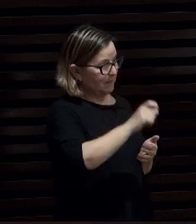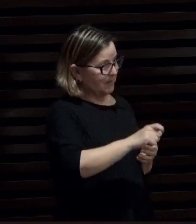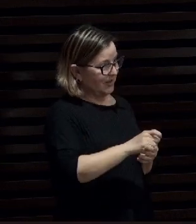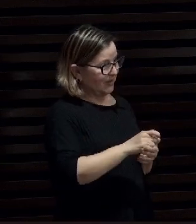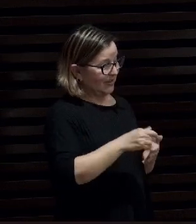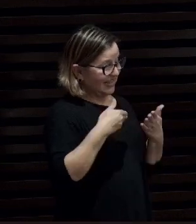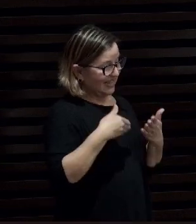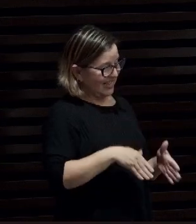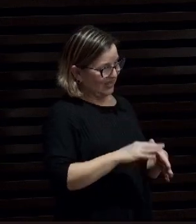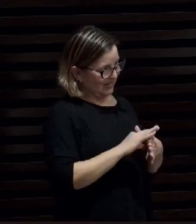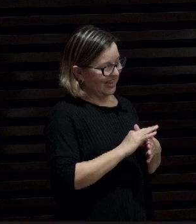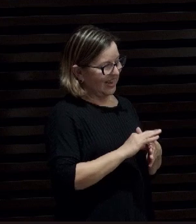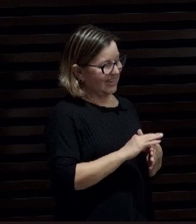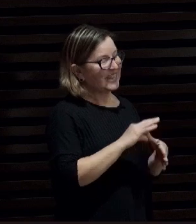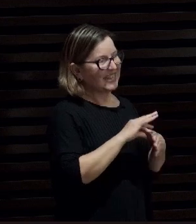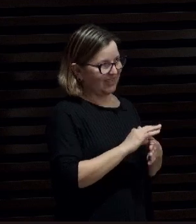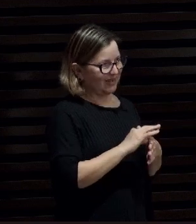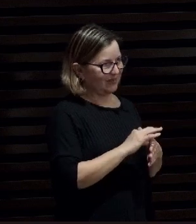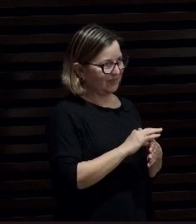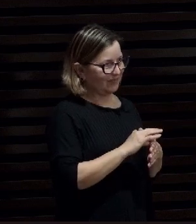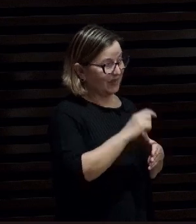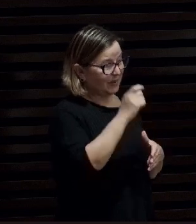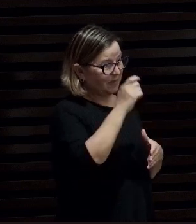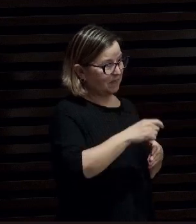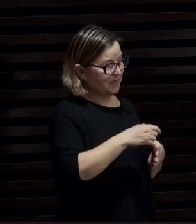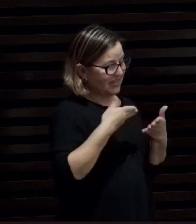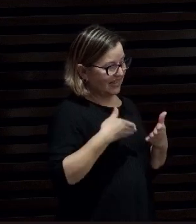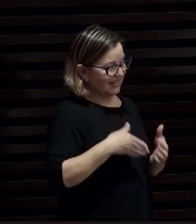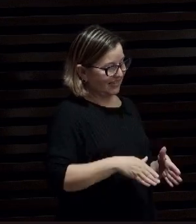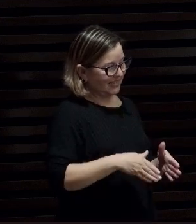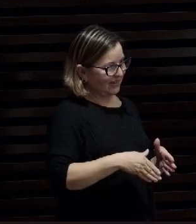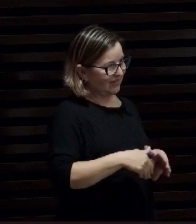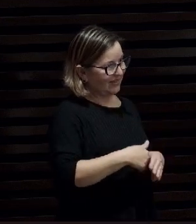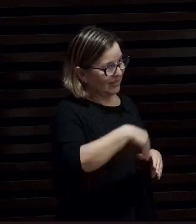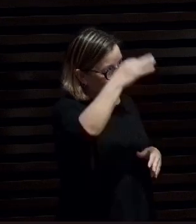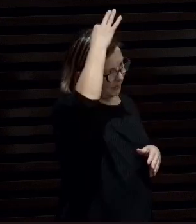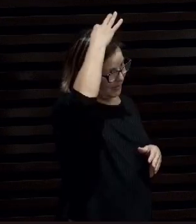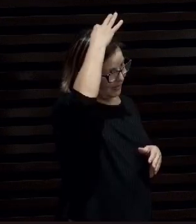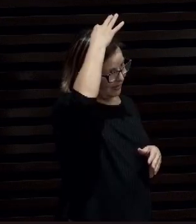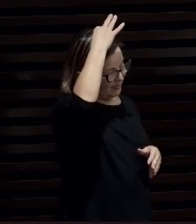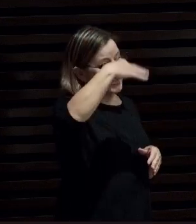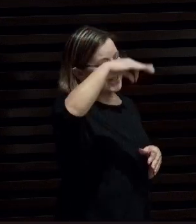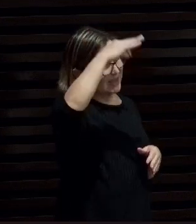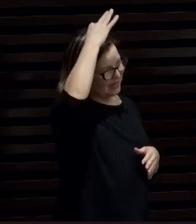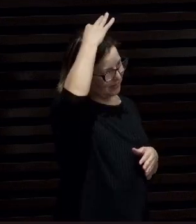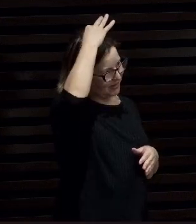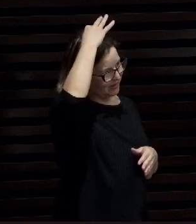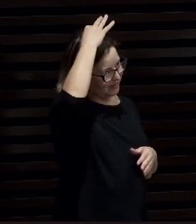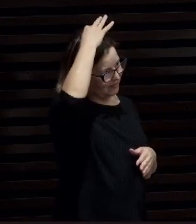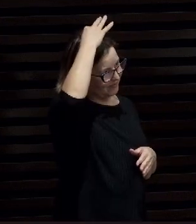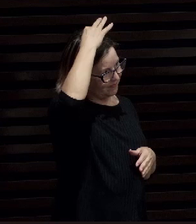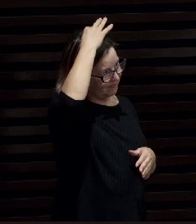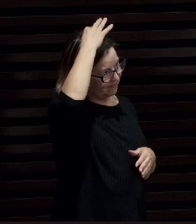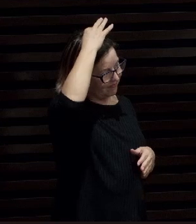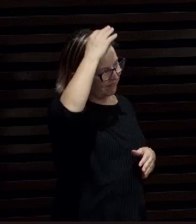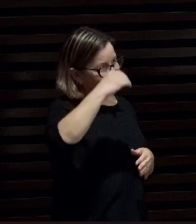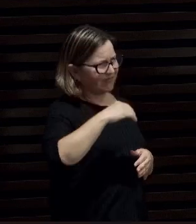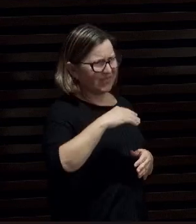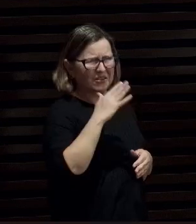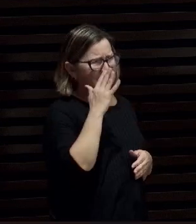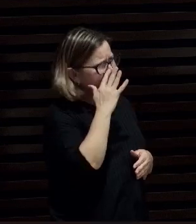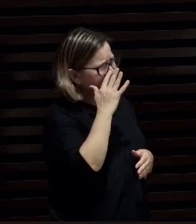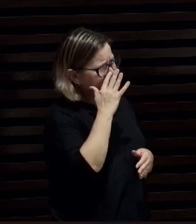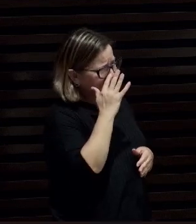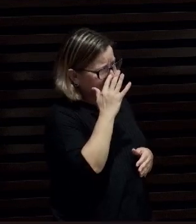da carne é carne, e o que é nascido do Espírito é Espírito. Não